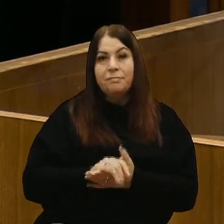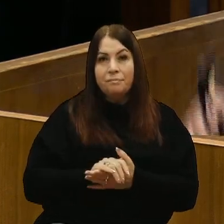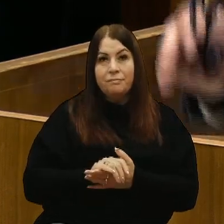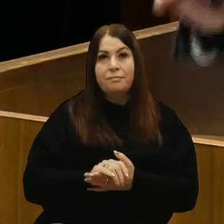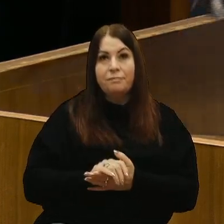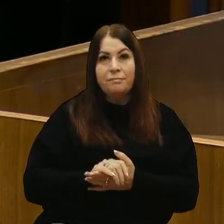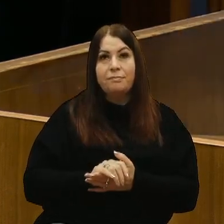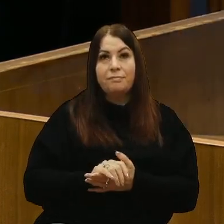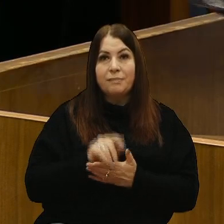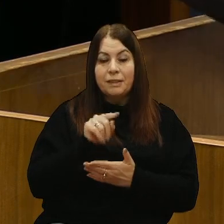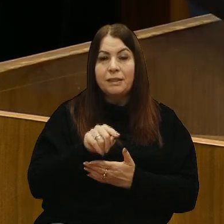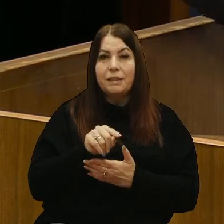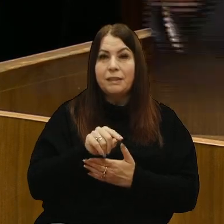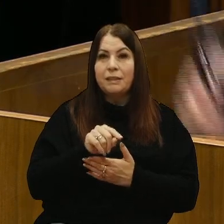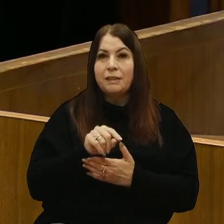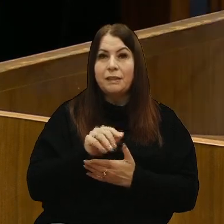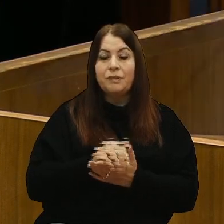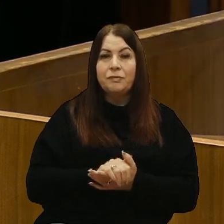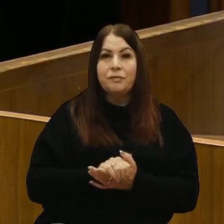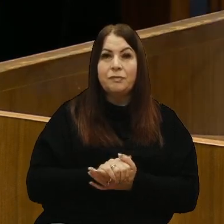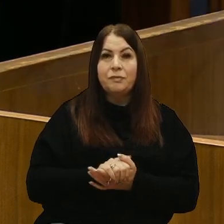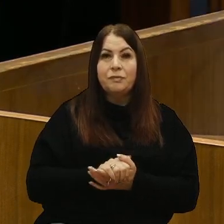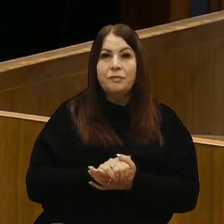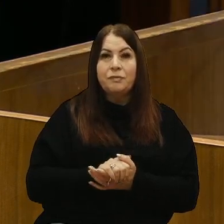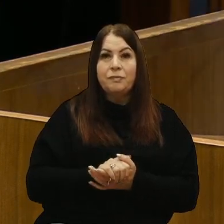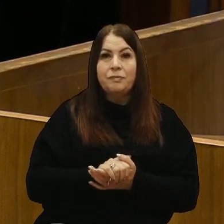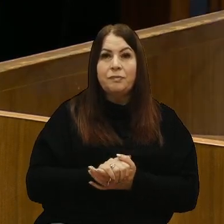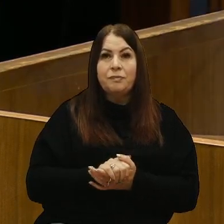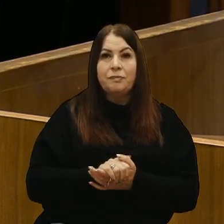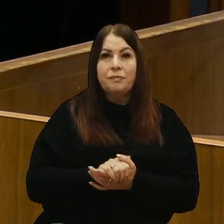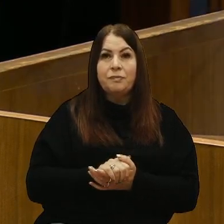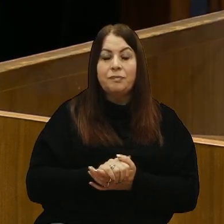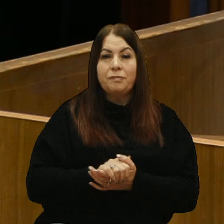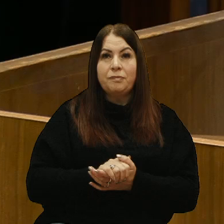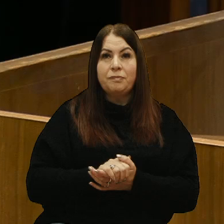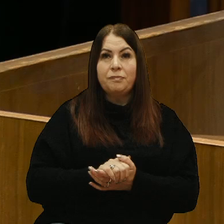que está lá vai ser totalmente